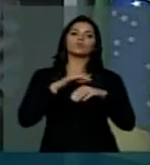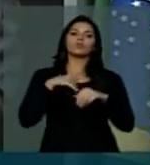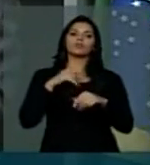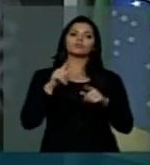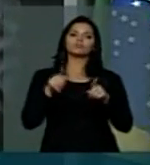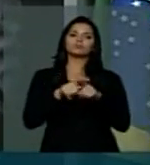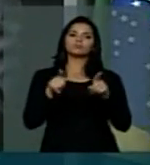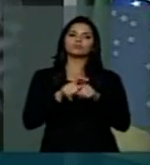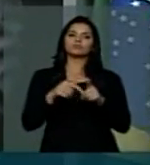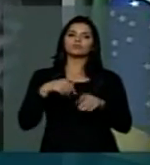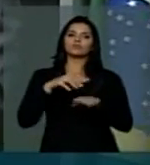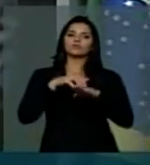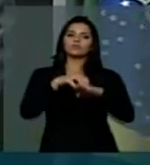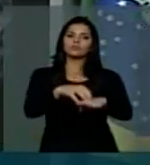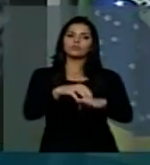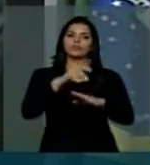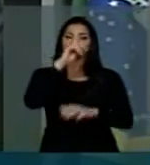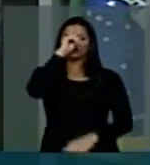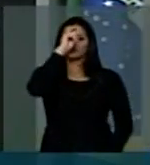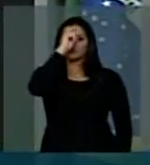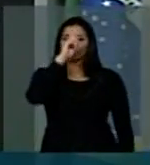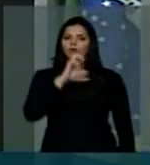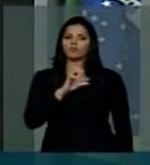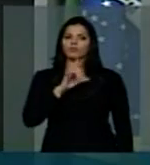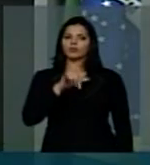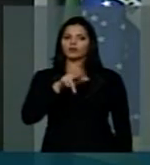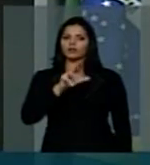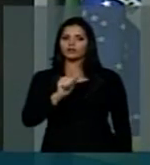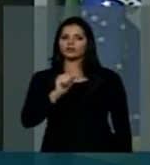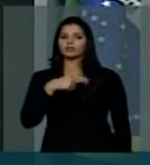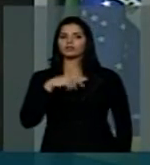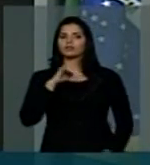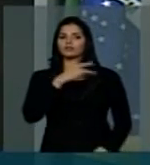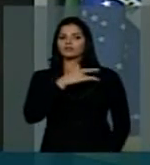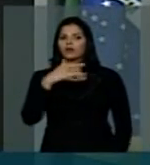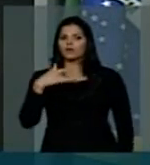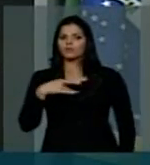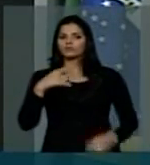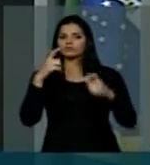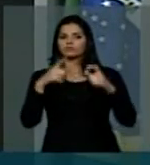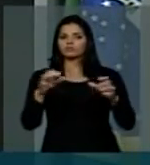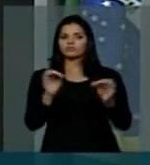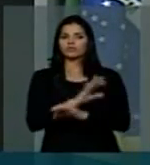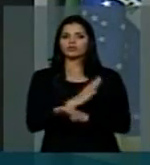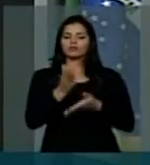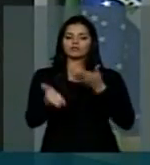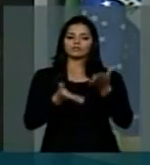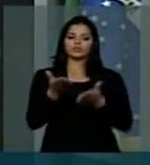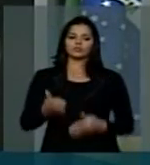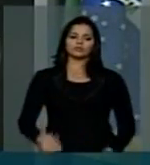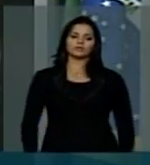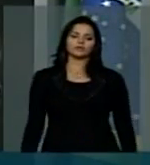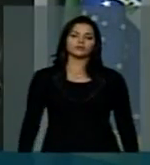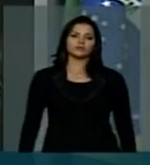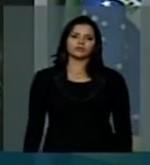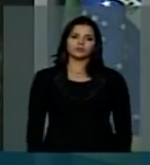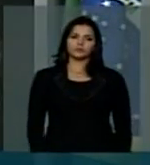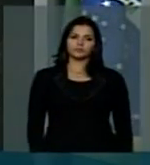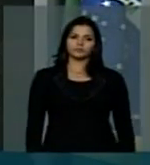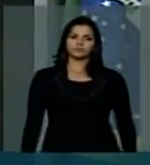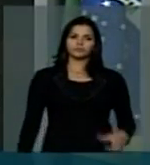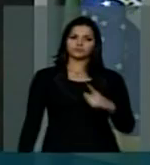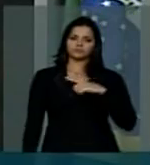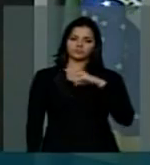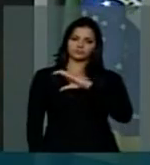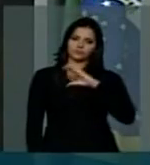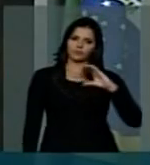destino nos hospitais, em clínicas, postos de saúde, unidades ou no pronto atendimento. A matéria passou pelas comissões